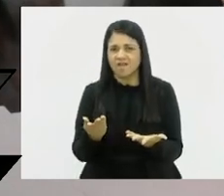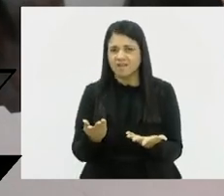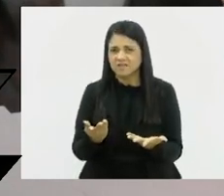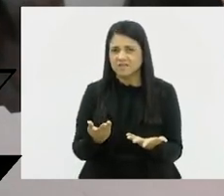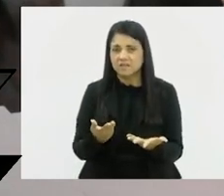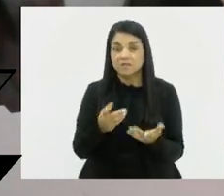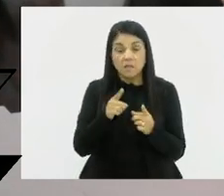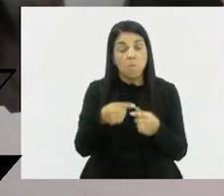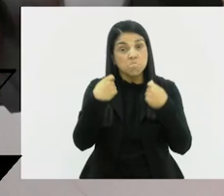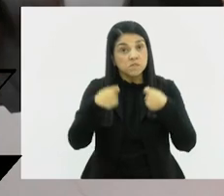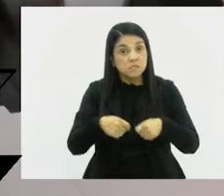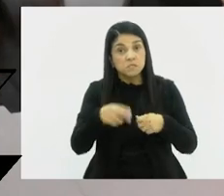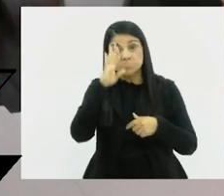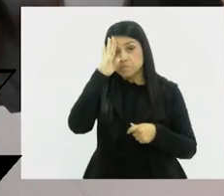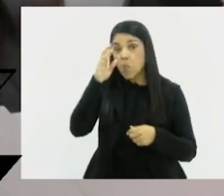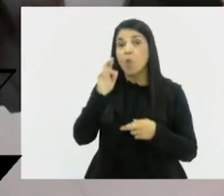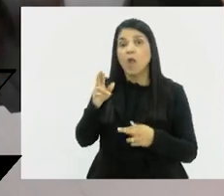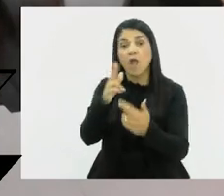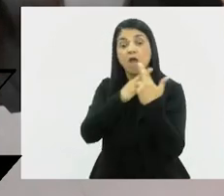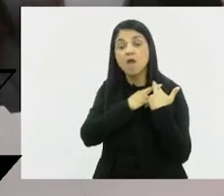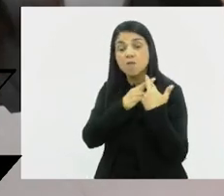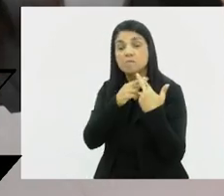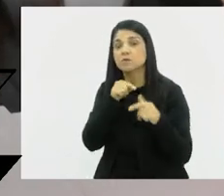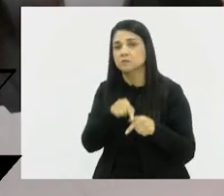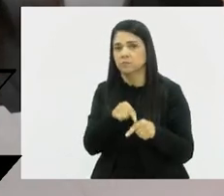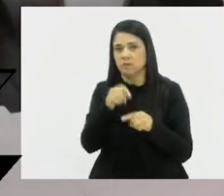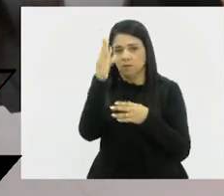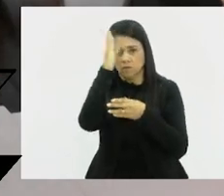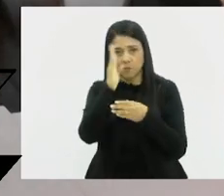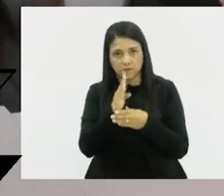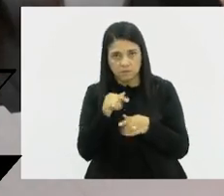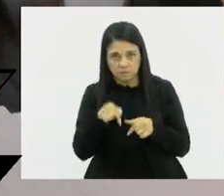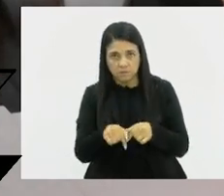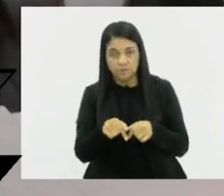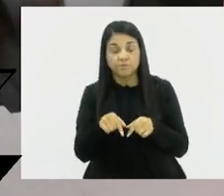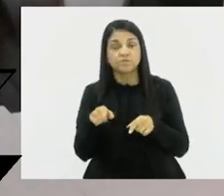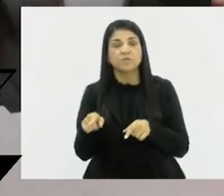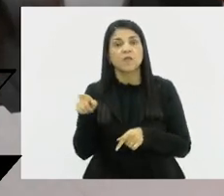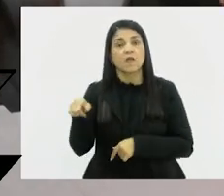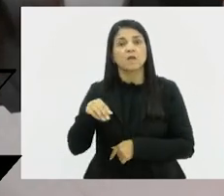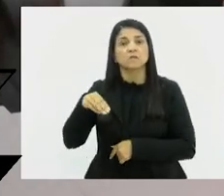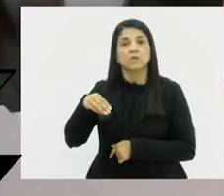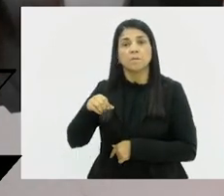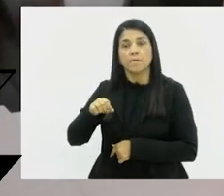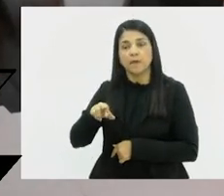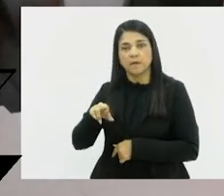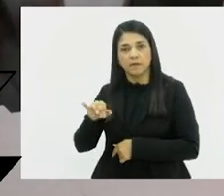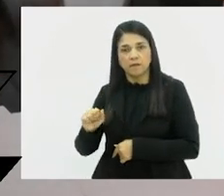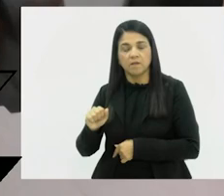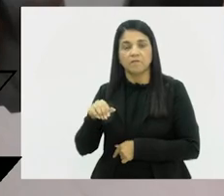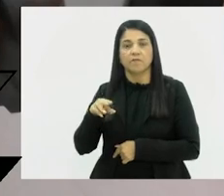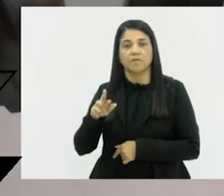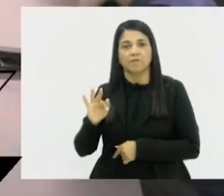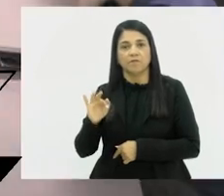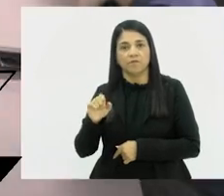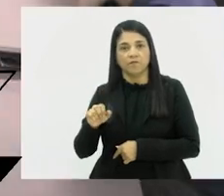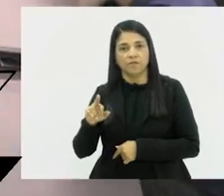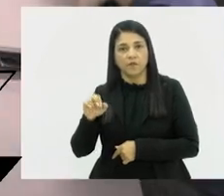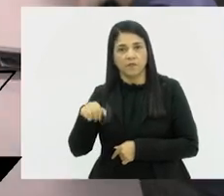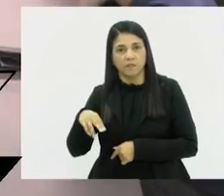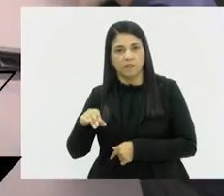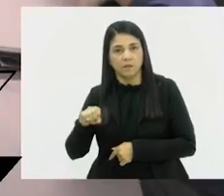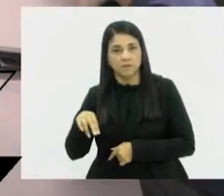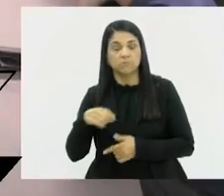na responsabilidade no Brasil. Está aqui a doutora Maria Fernanda, a quem cabe a punição penal, a quem cabe a